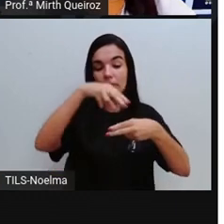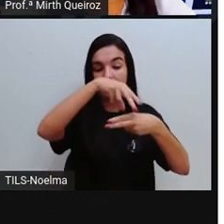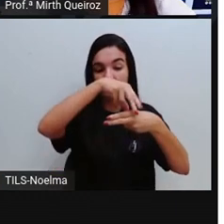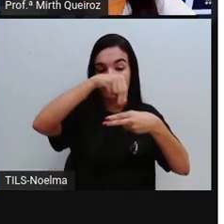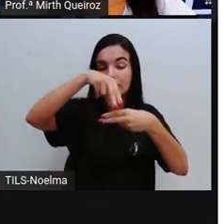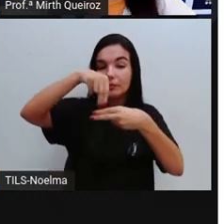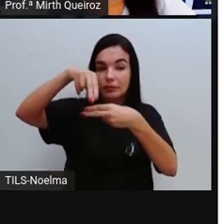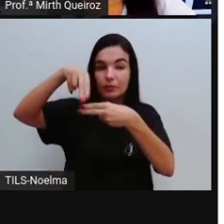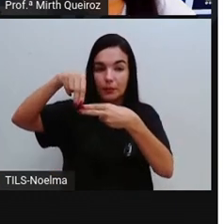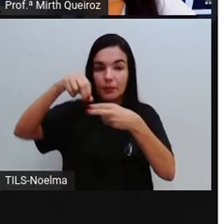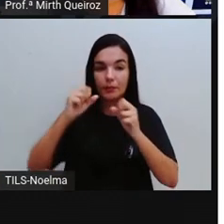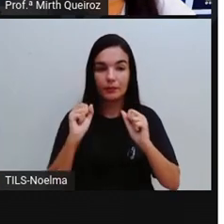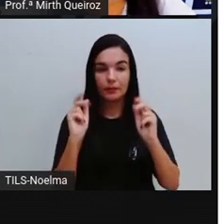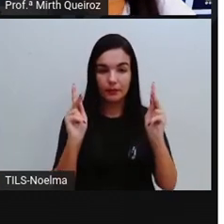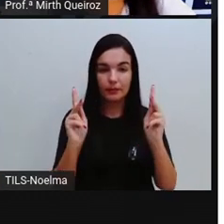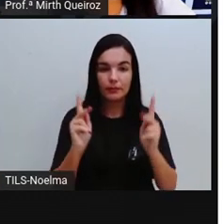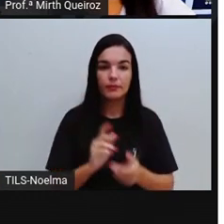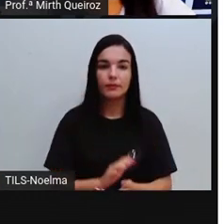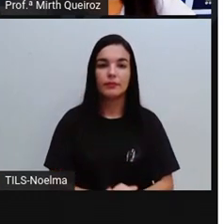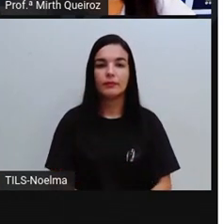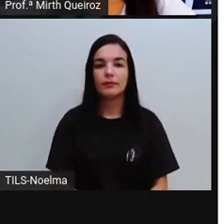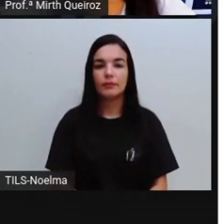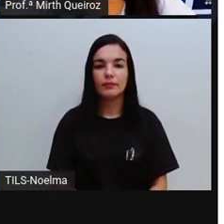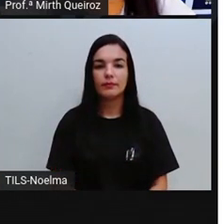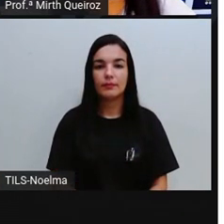literatura de cordel, certo?